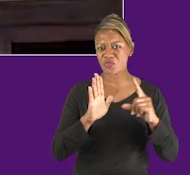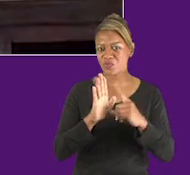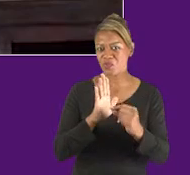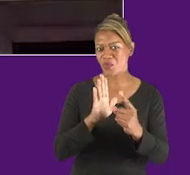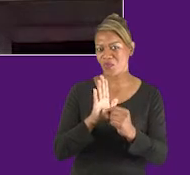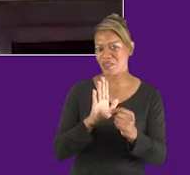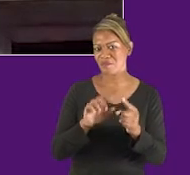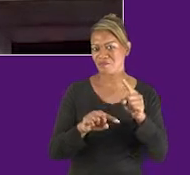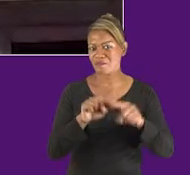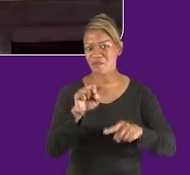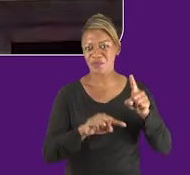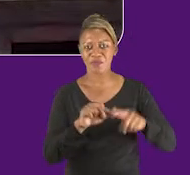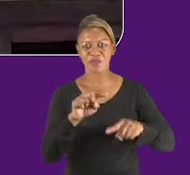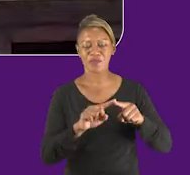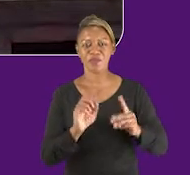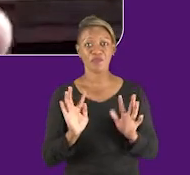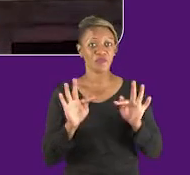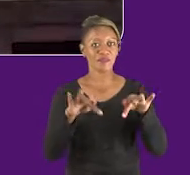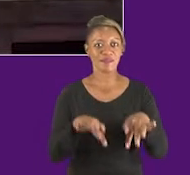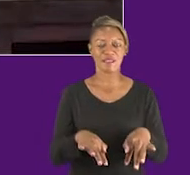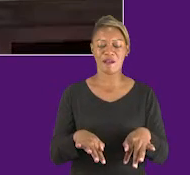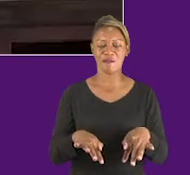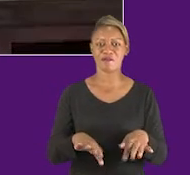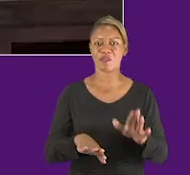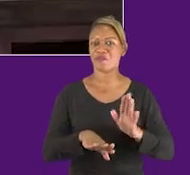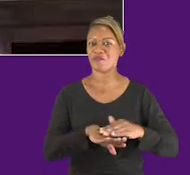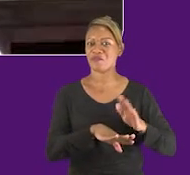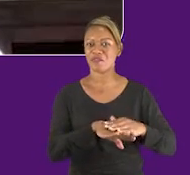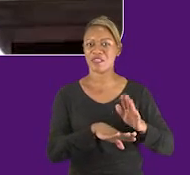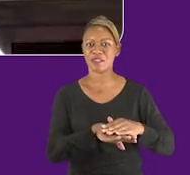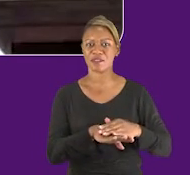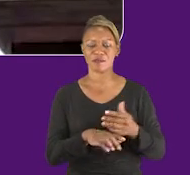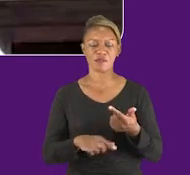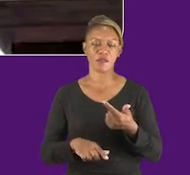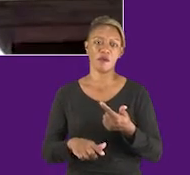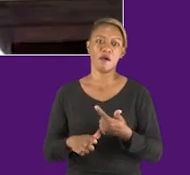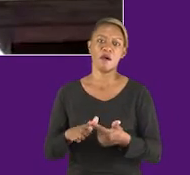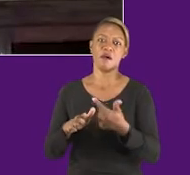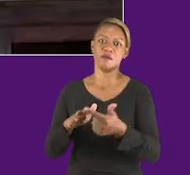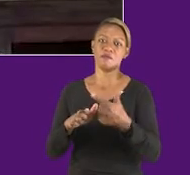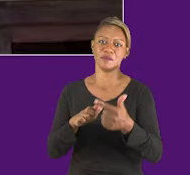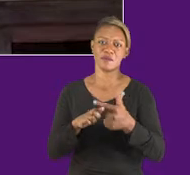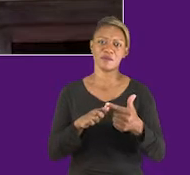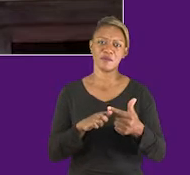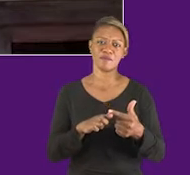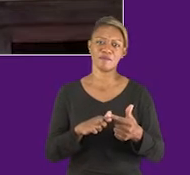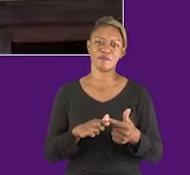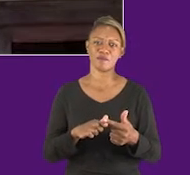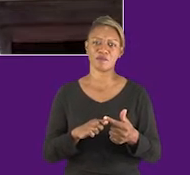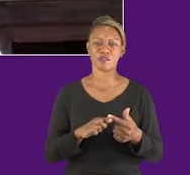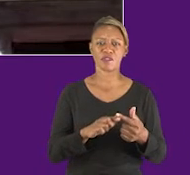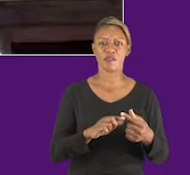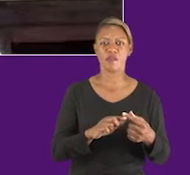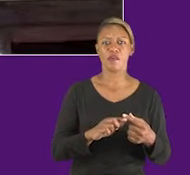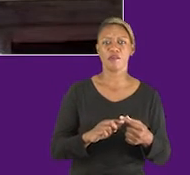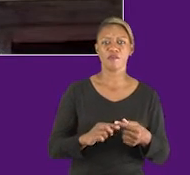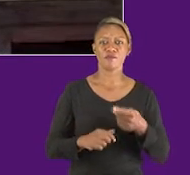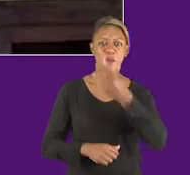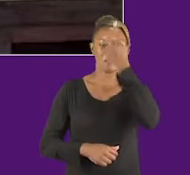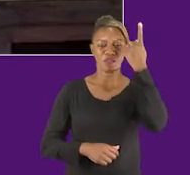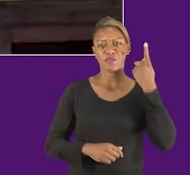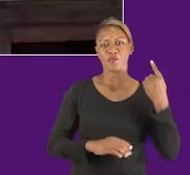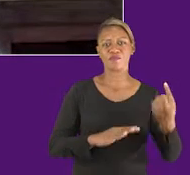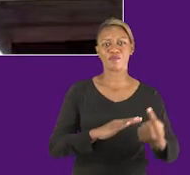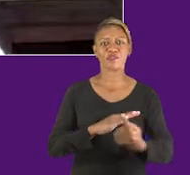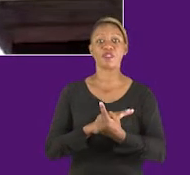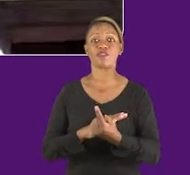como aquele produto efetivamente vai resolver uma dor um problema do nosso cliente mas para falar um pouco de design de